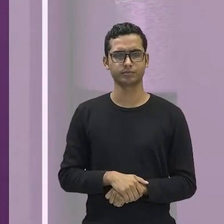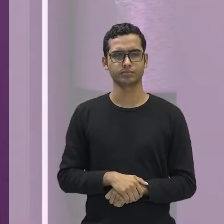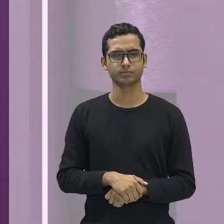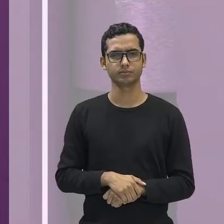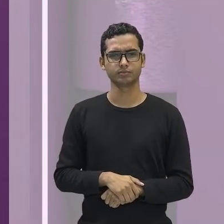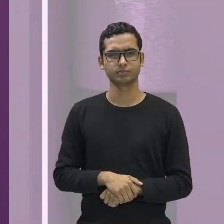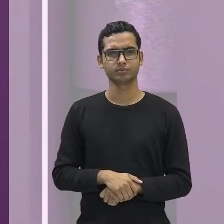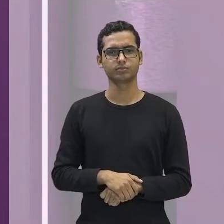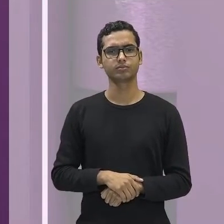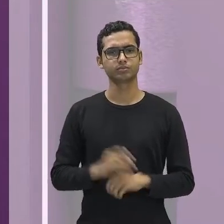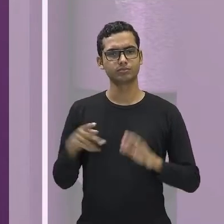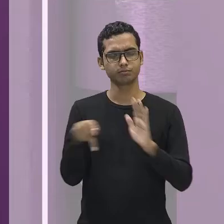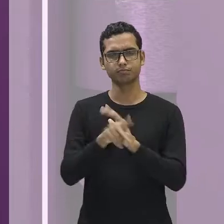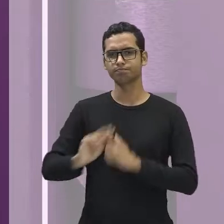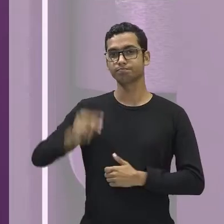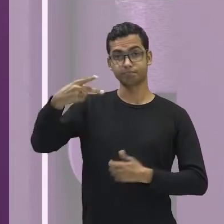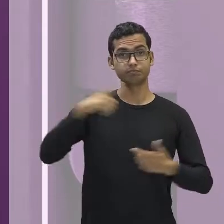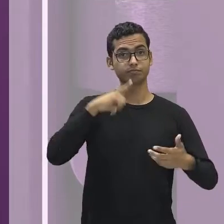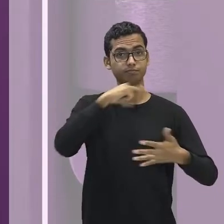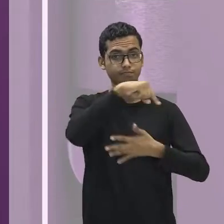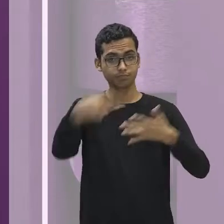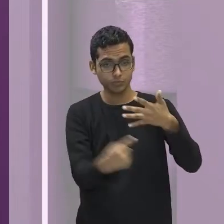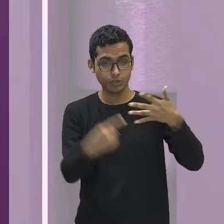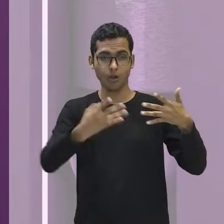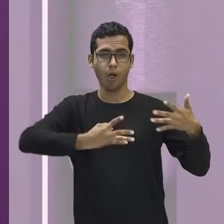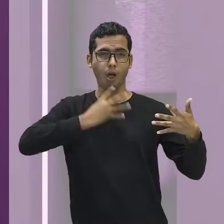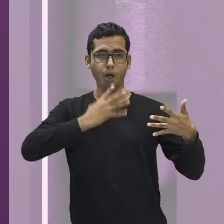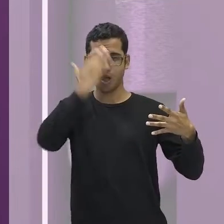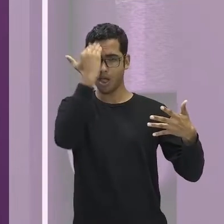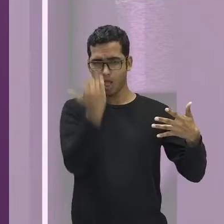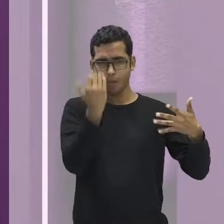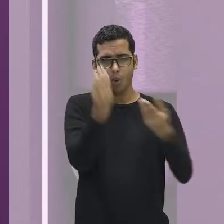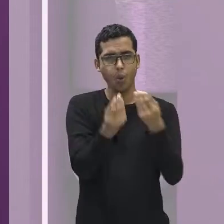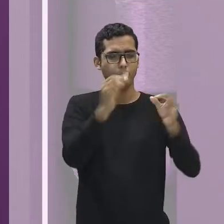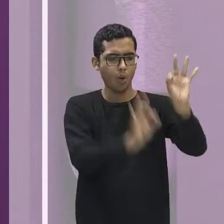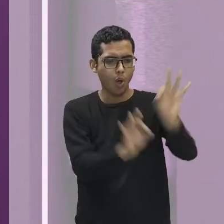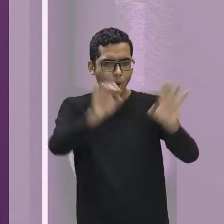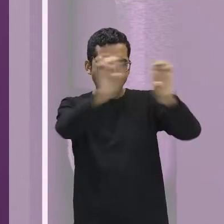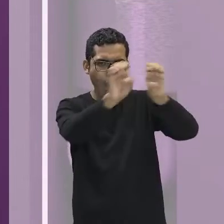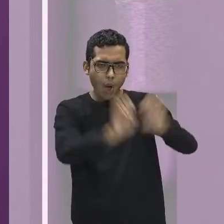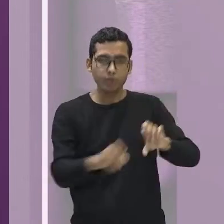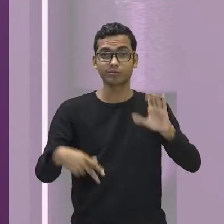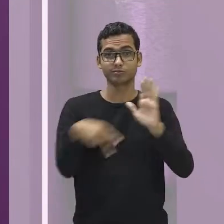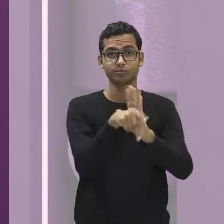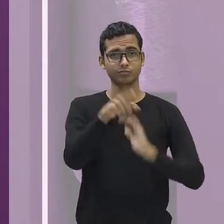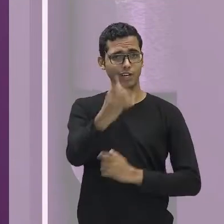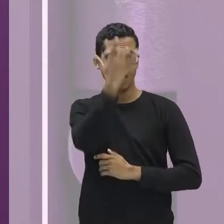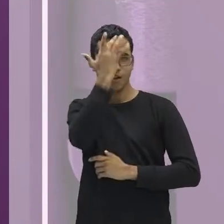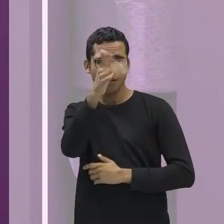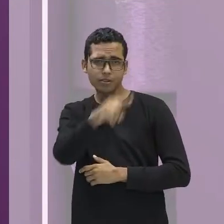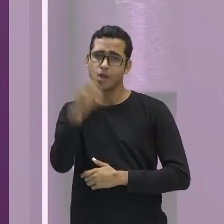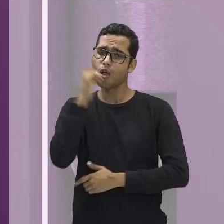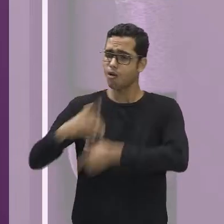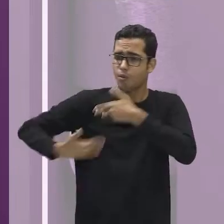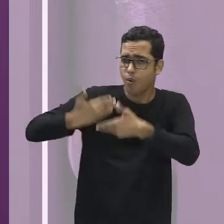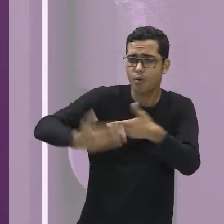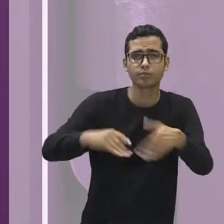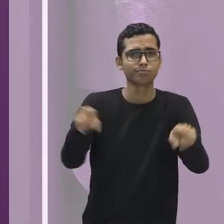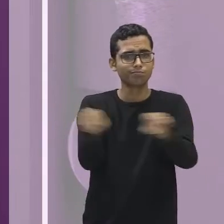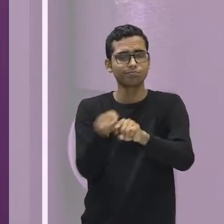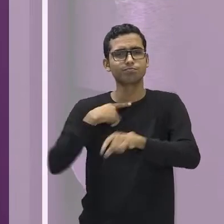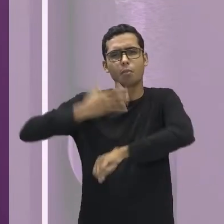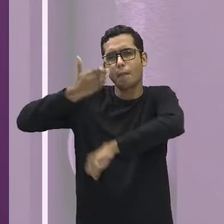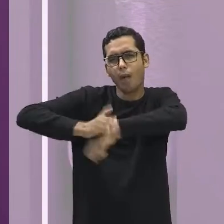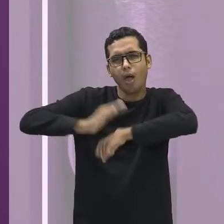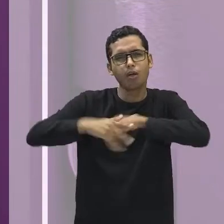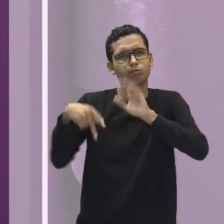tem elementos. E quando você conhece quais são esses elementos, fica mais fácil você ir desenvolvendo ali o